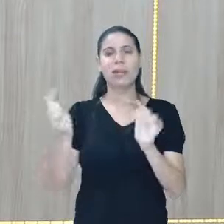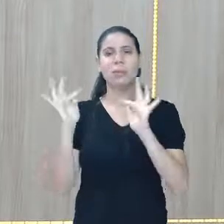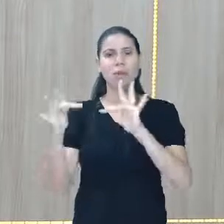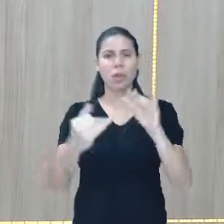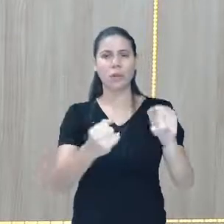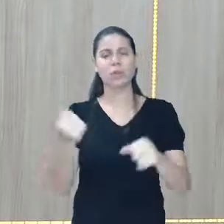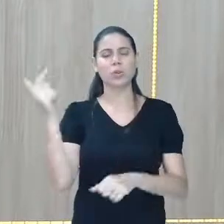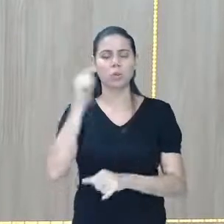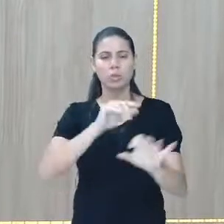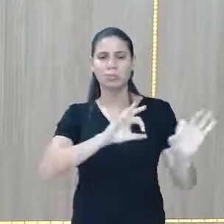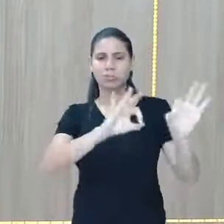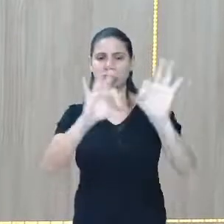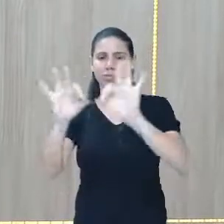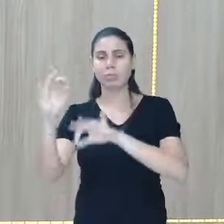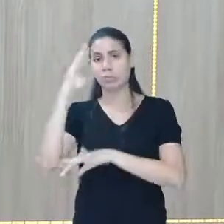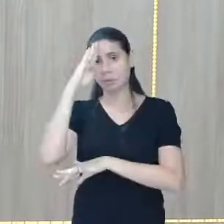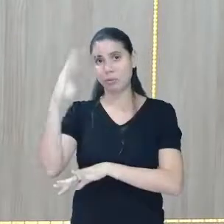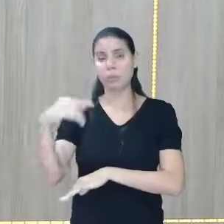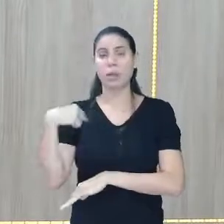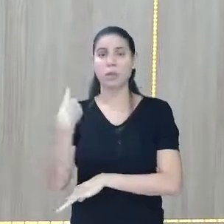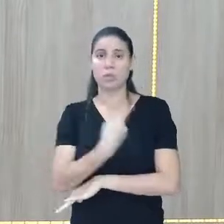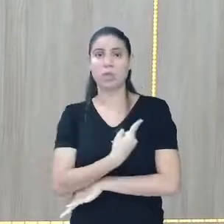né? Inclusive os nossos colegas